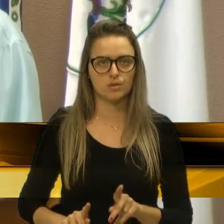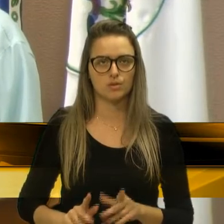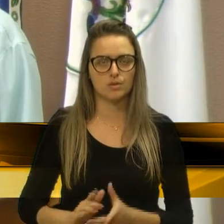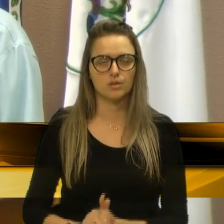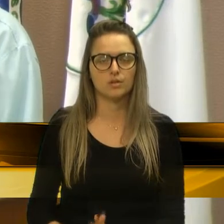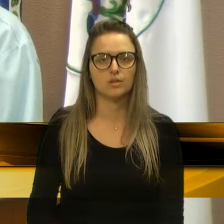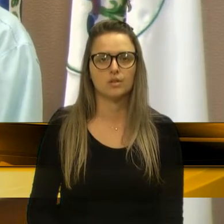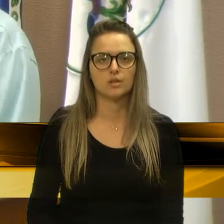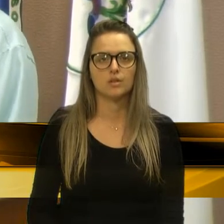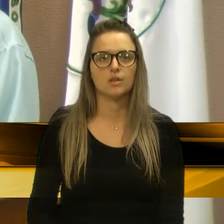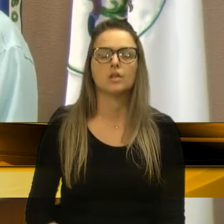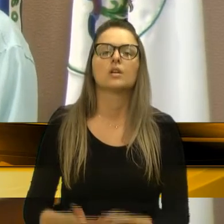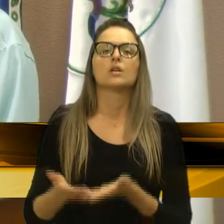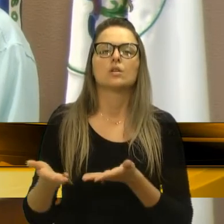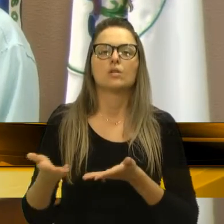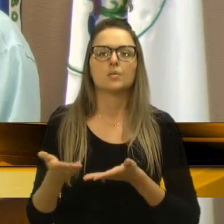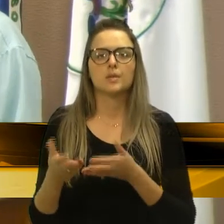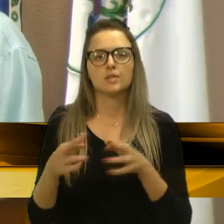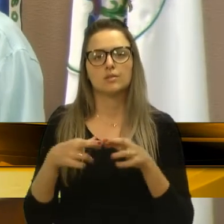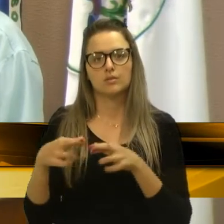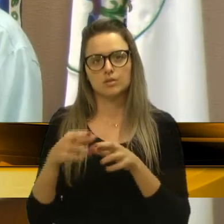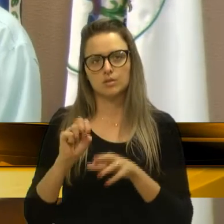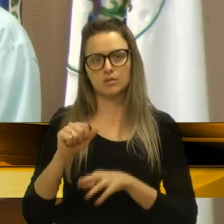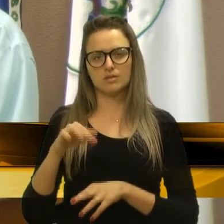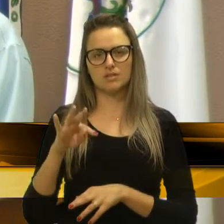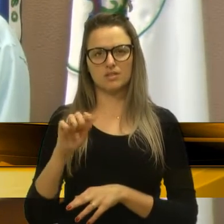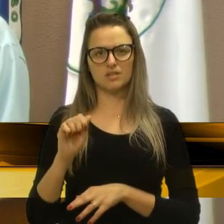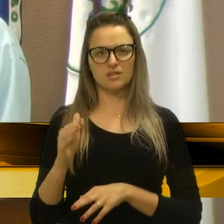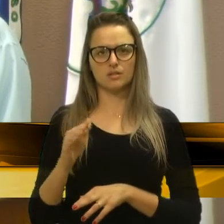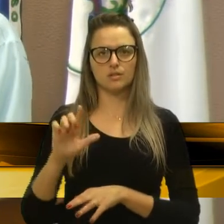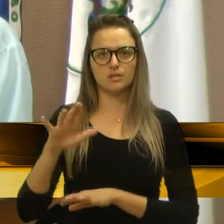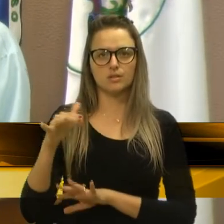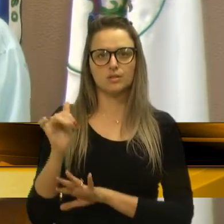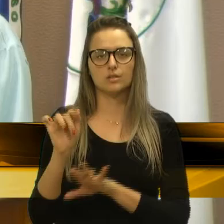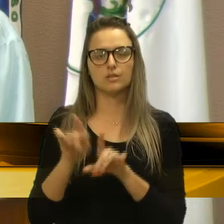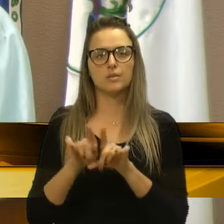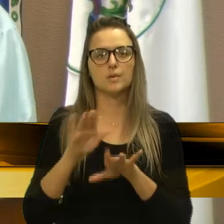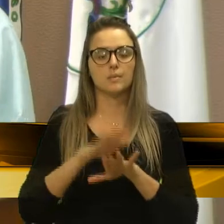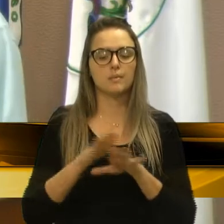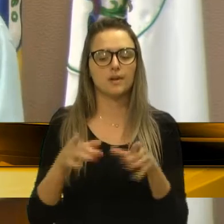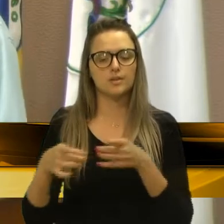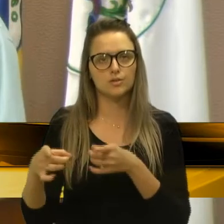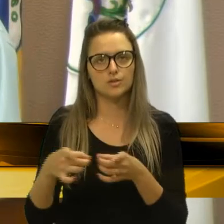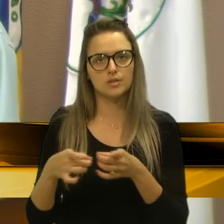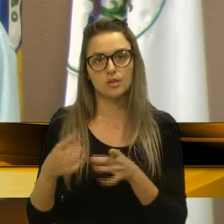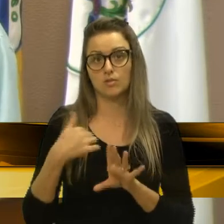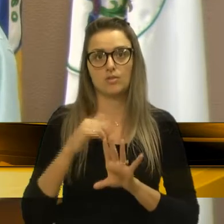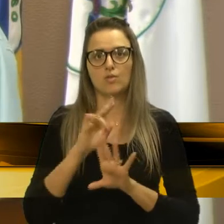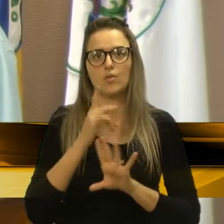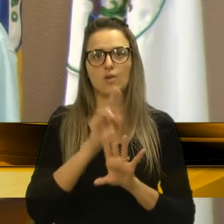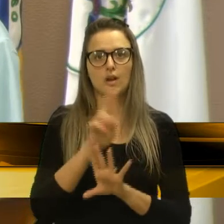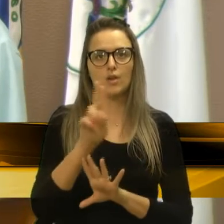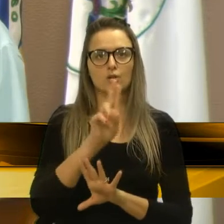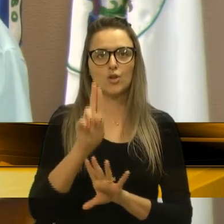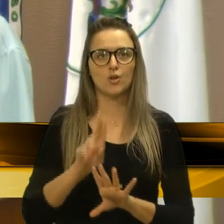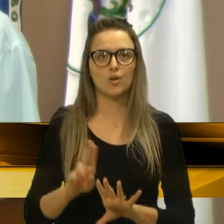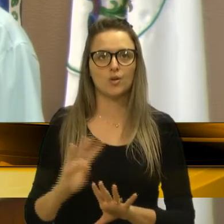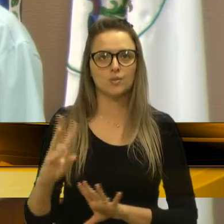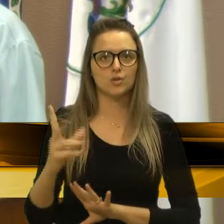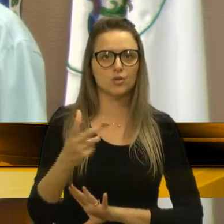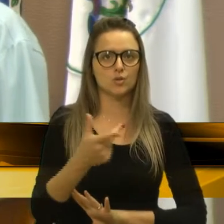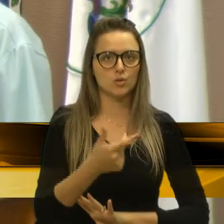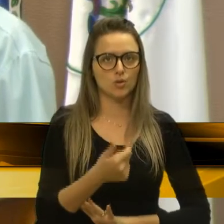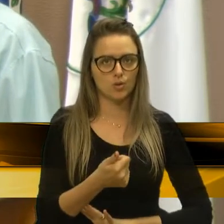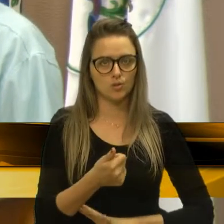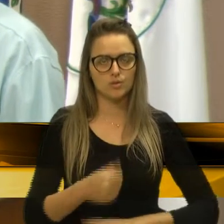começando pro de santa lucia e assim os demais distritos nem vamos citar aqui todos muito em vários